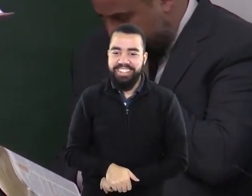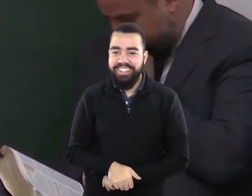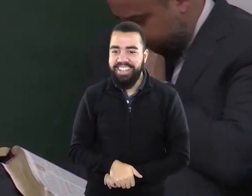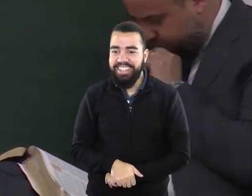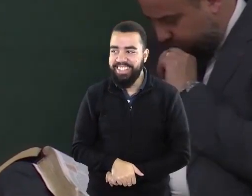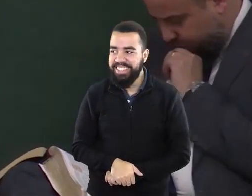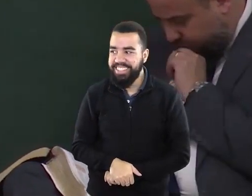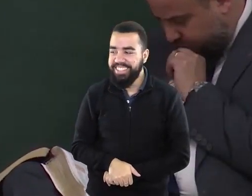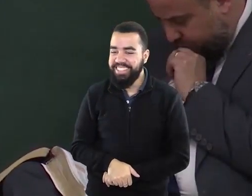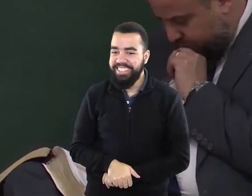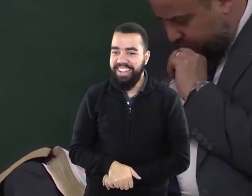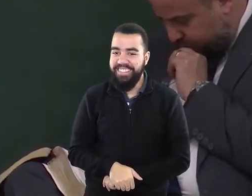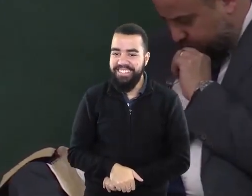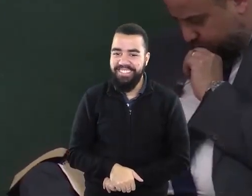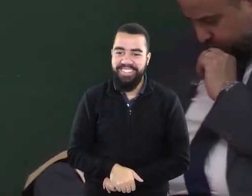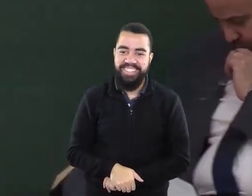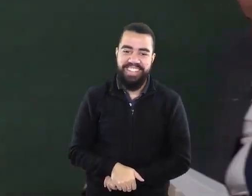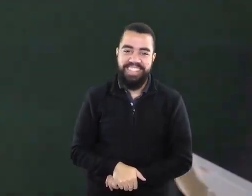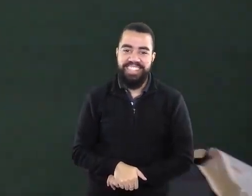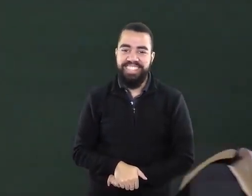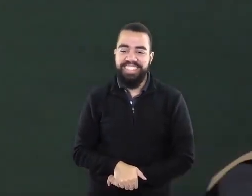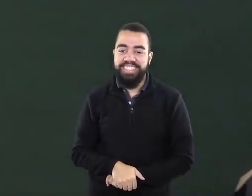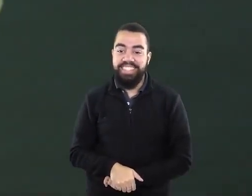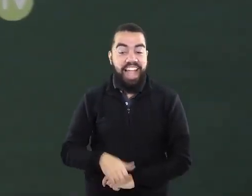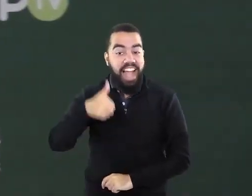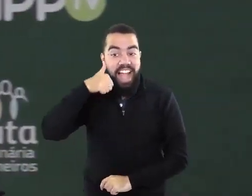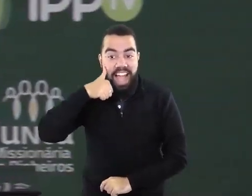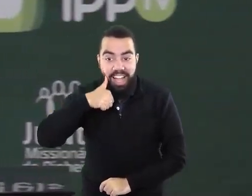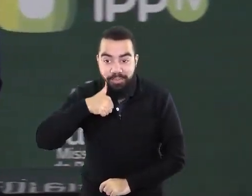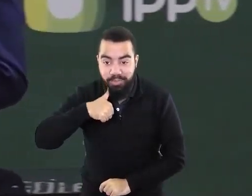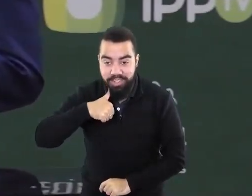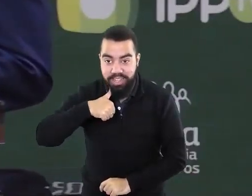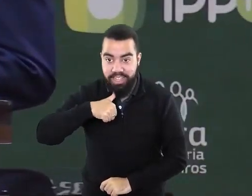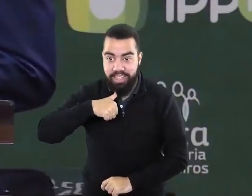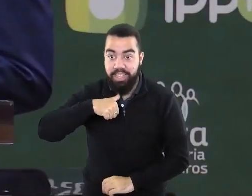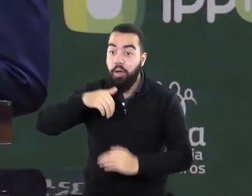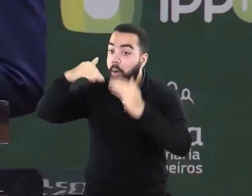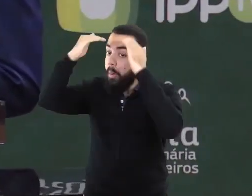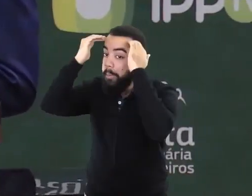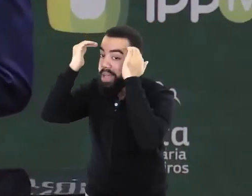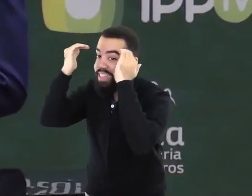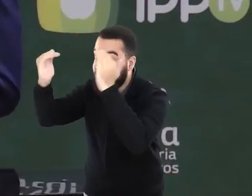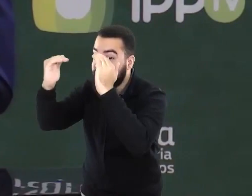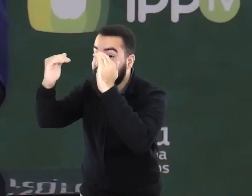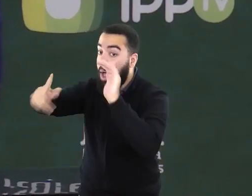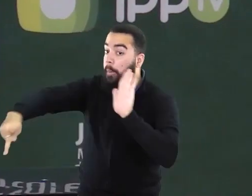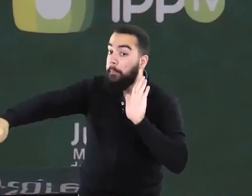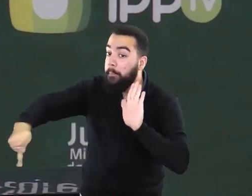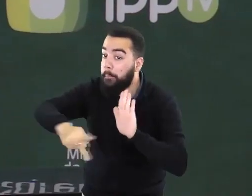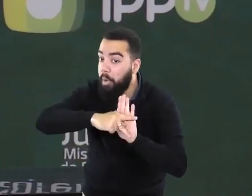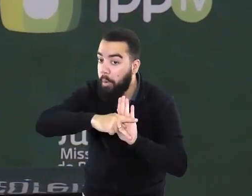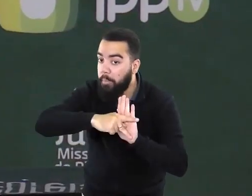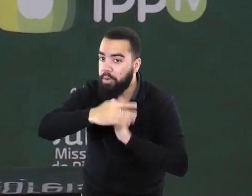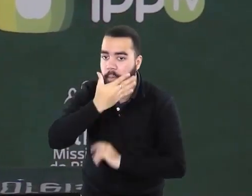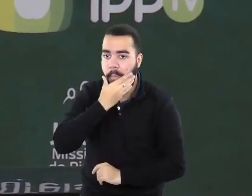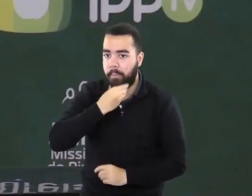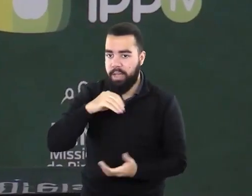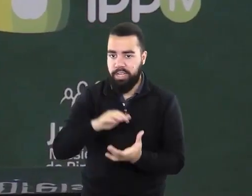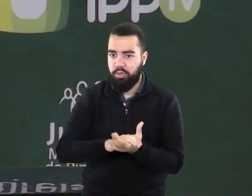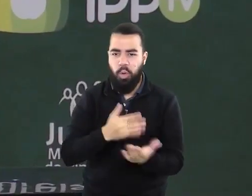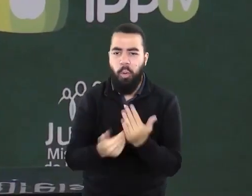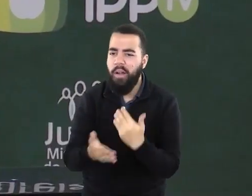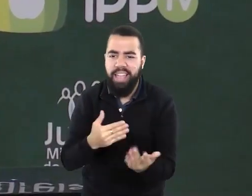A submissão não é de gênero. A mulher vai ser submissa ao seu marido, não a qualquer homem.